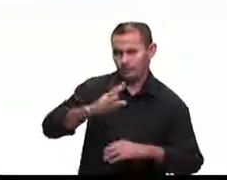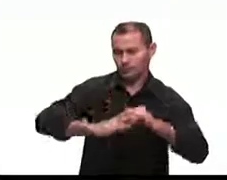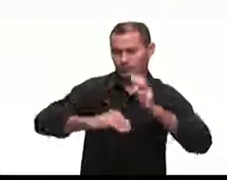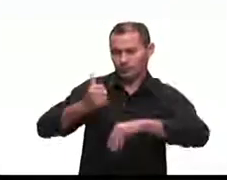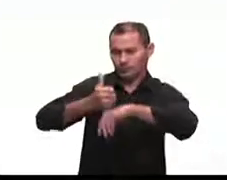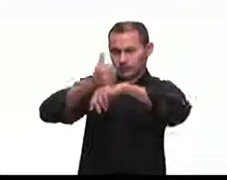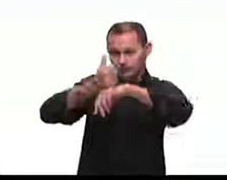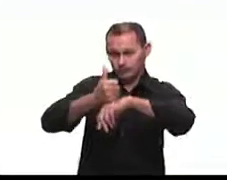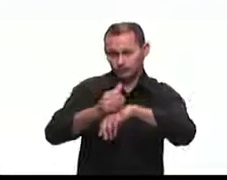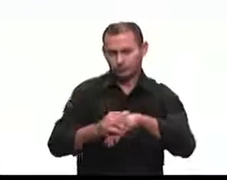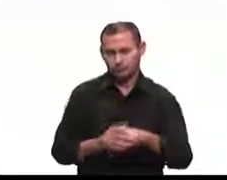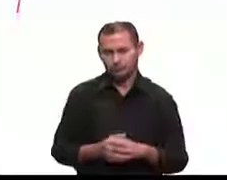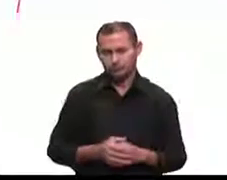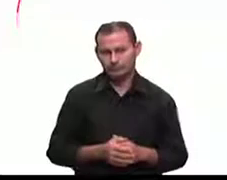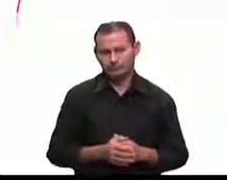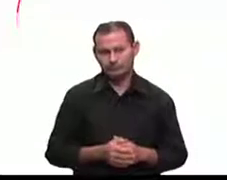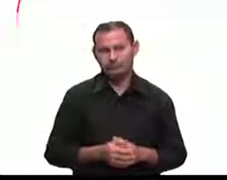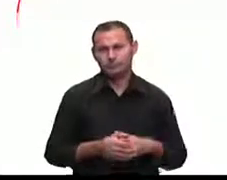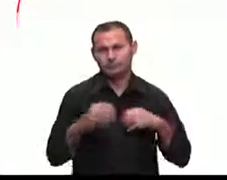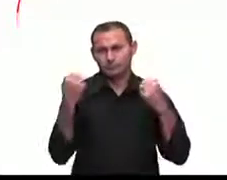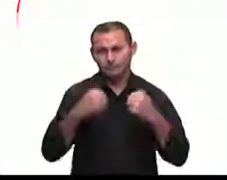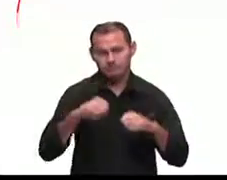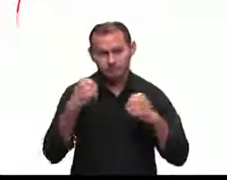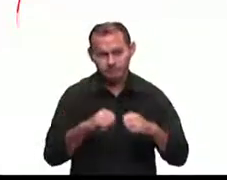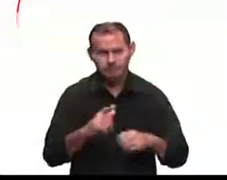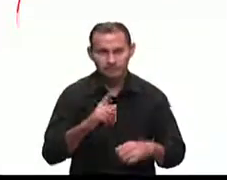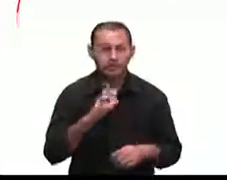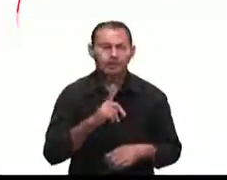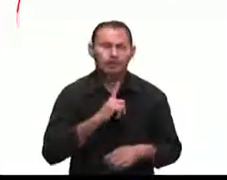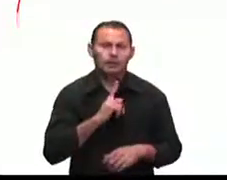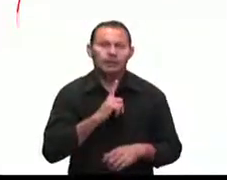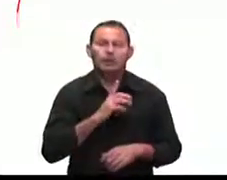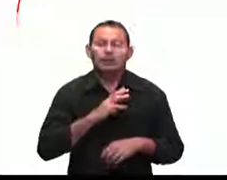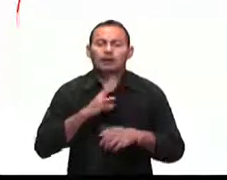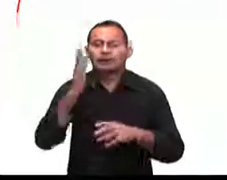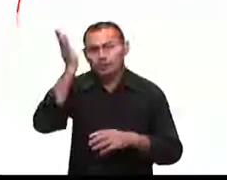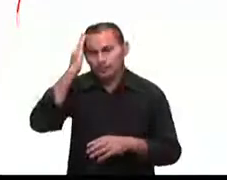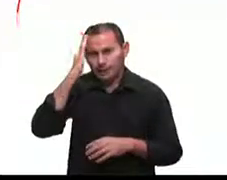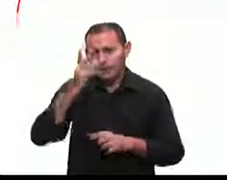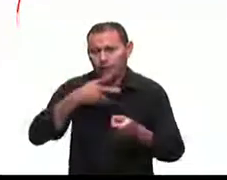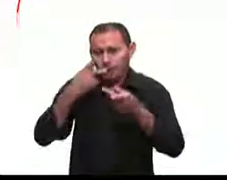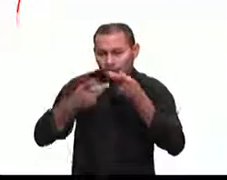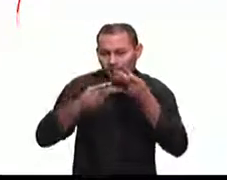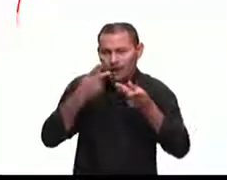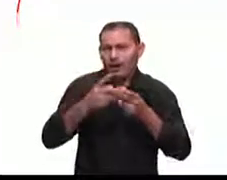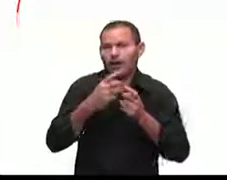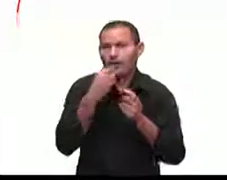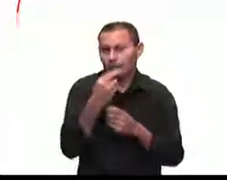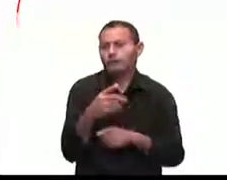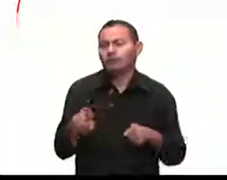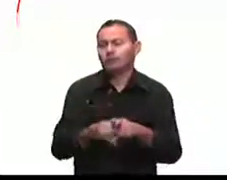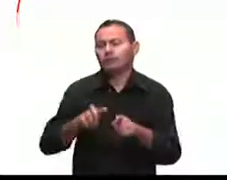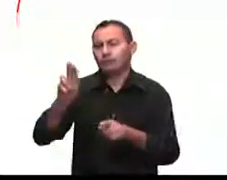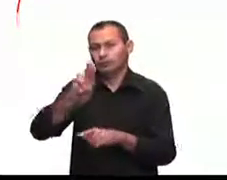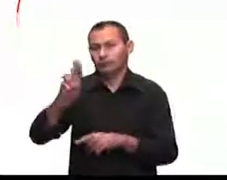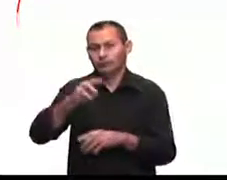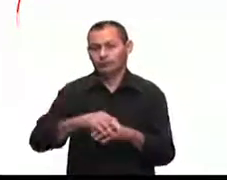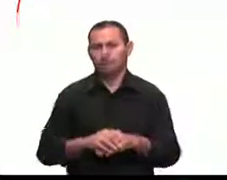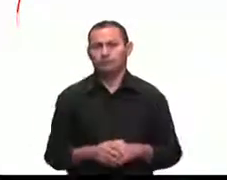profissional, então, ele precisa ter tanto a conversação e o uso